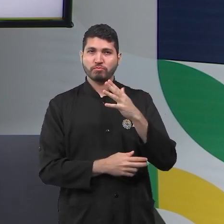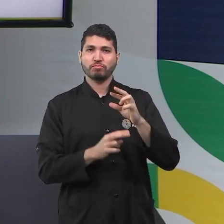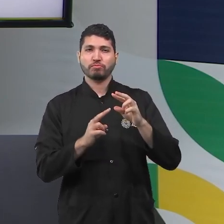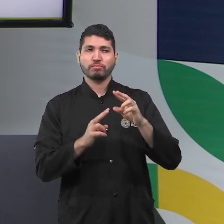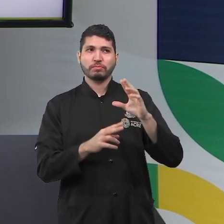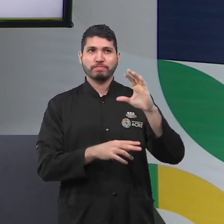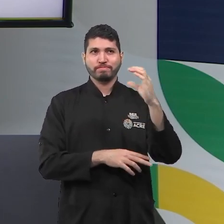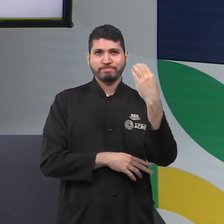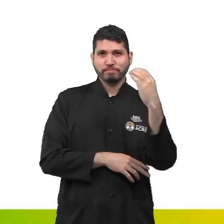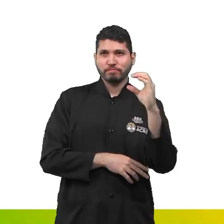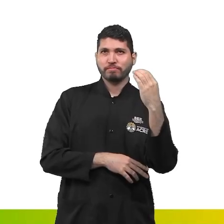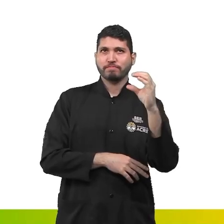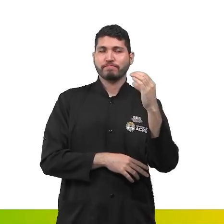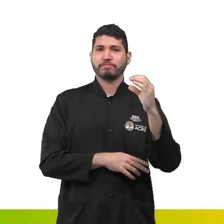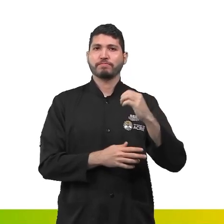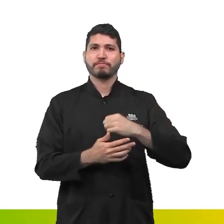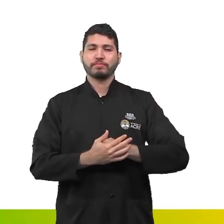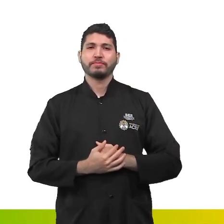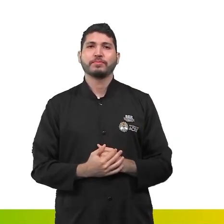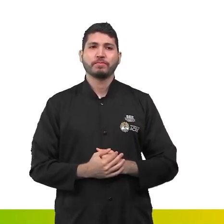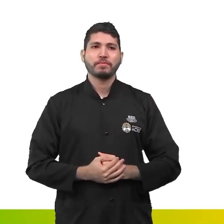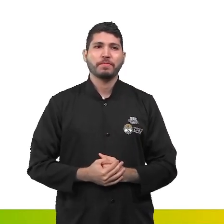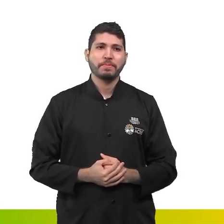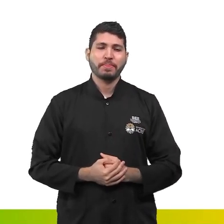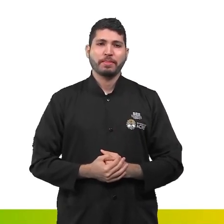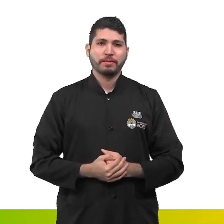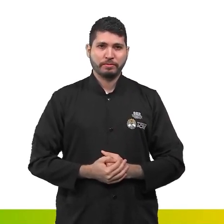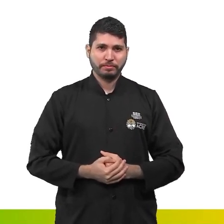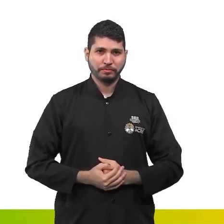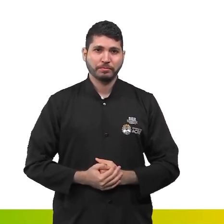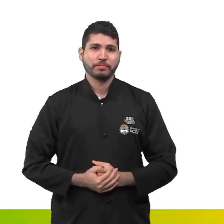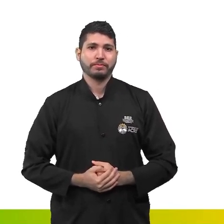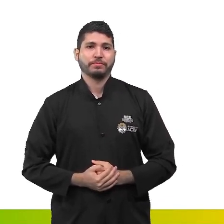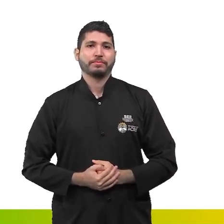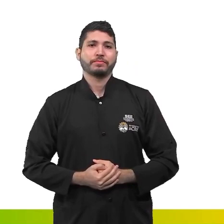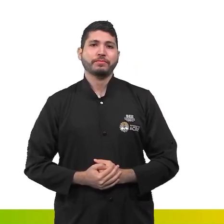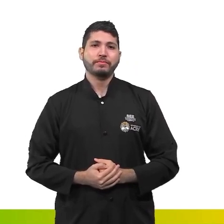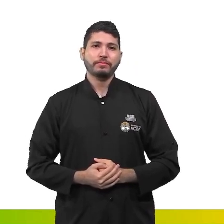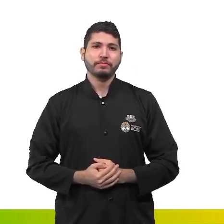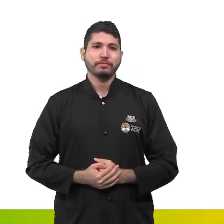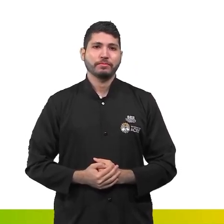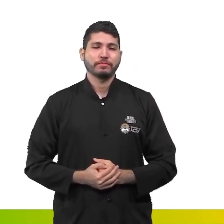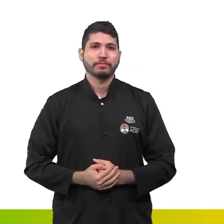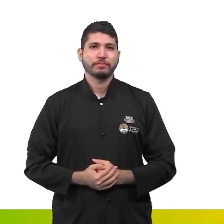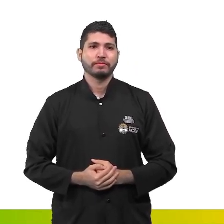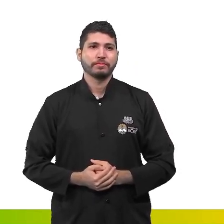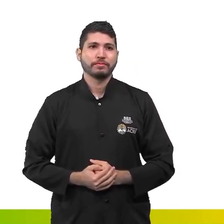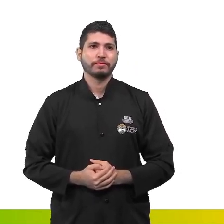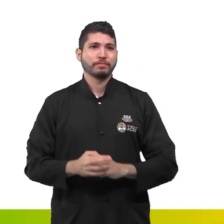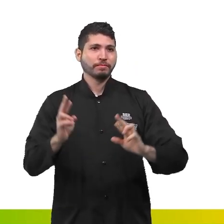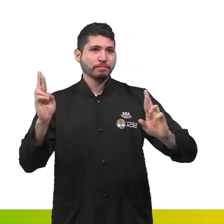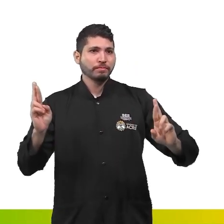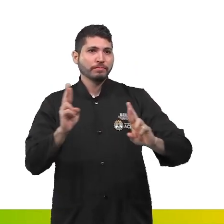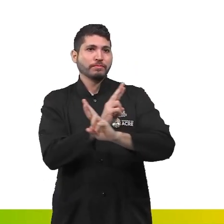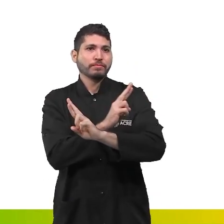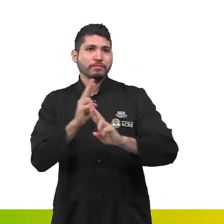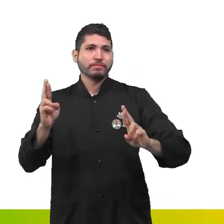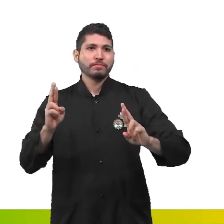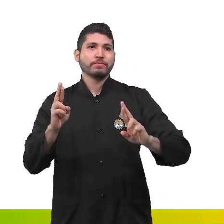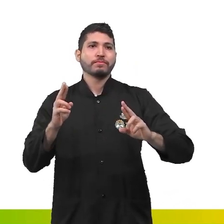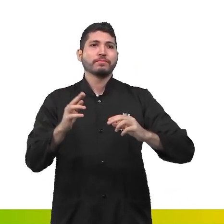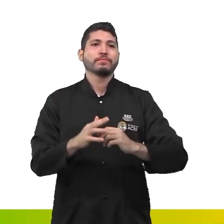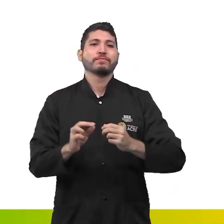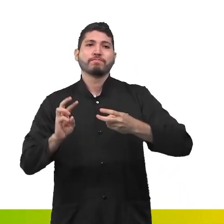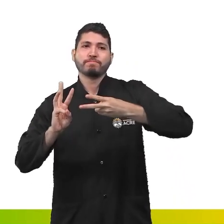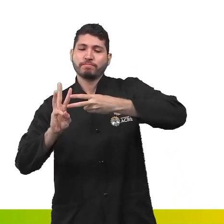Bom, então, outra coisa era a relação entre o colonizador